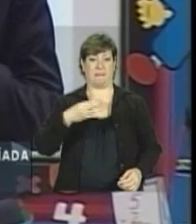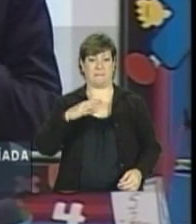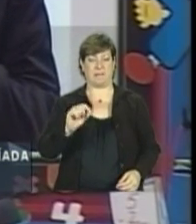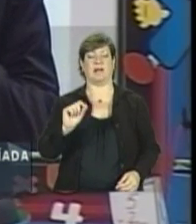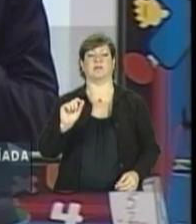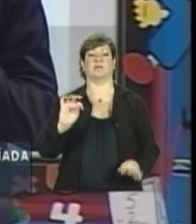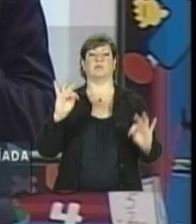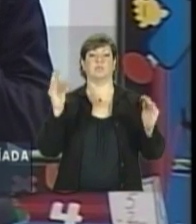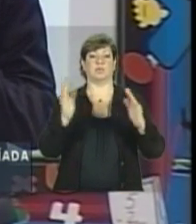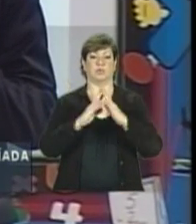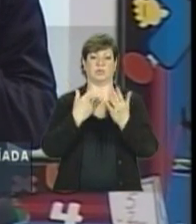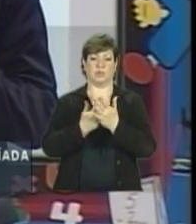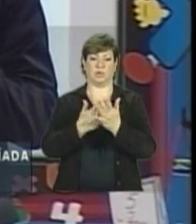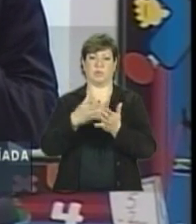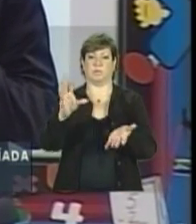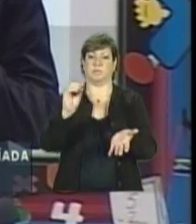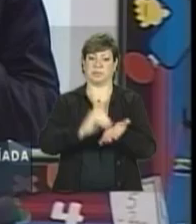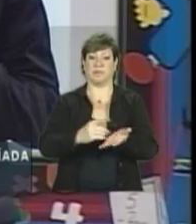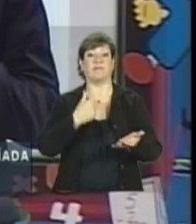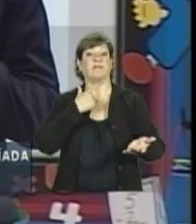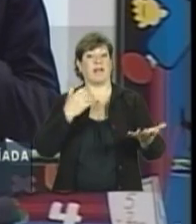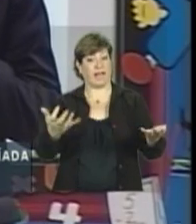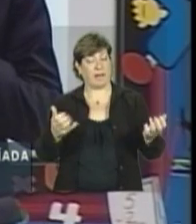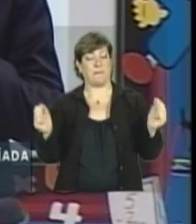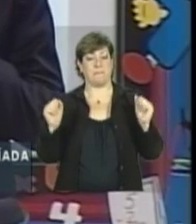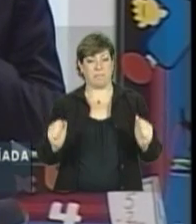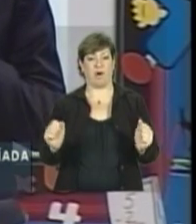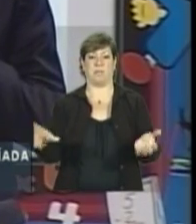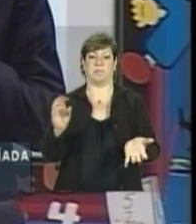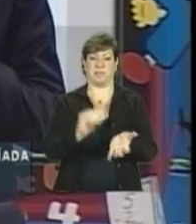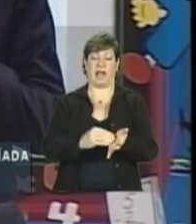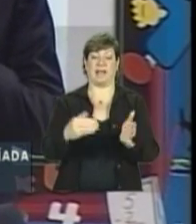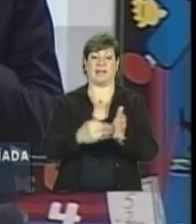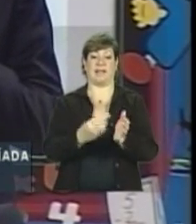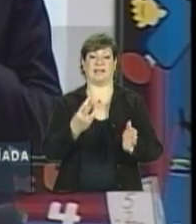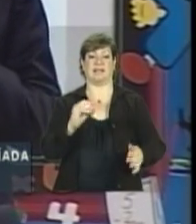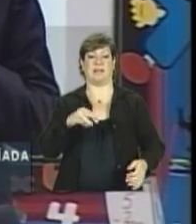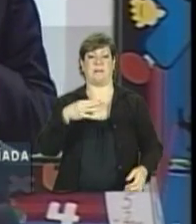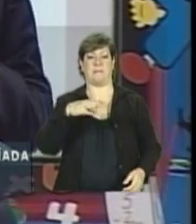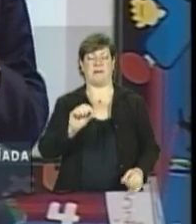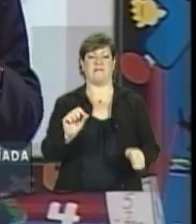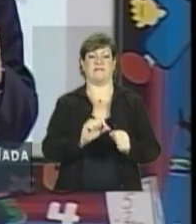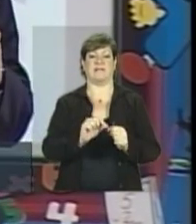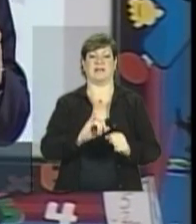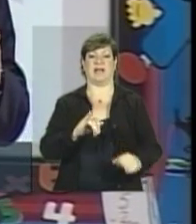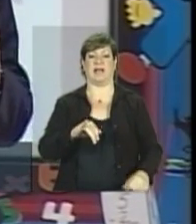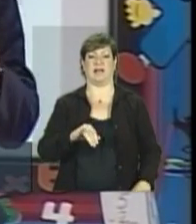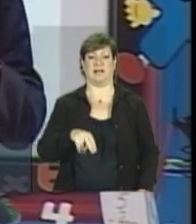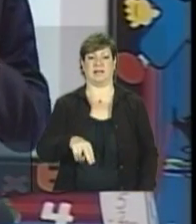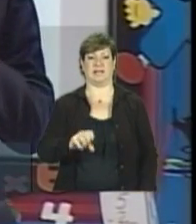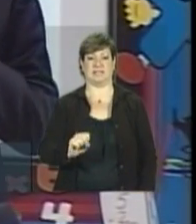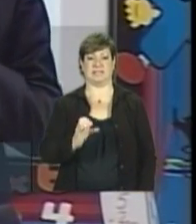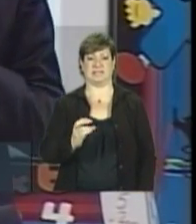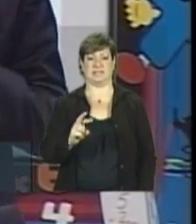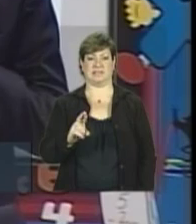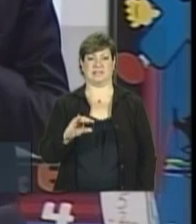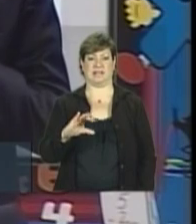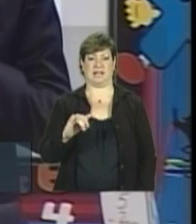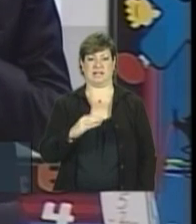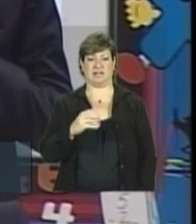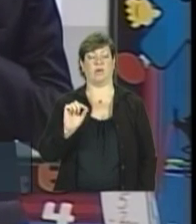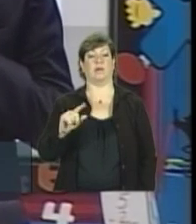das escolas para a Olimpíada. Então, os diretores das escolas que poderão ter acesso a essa nossa cerimônia, se